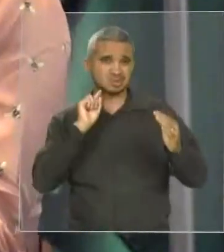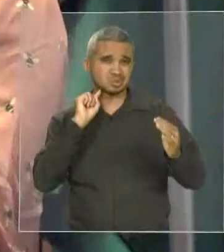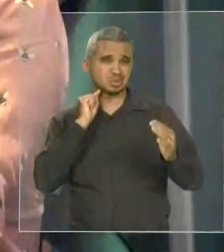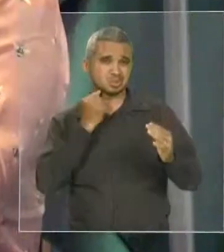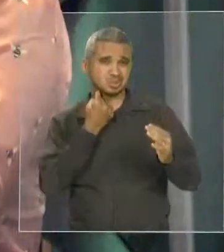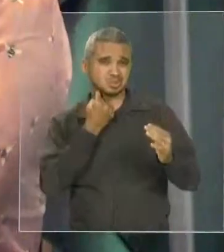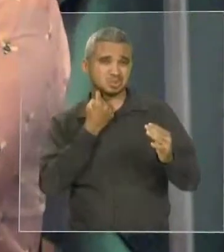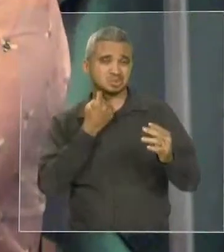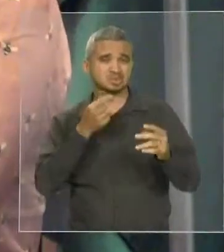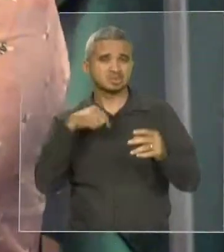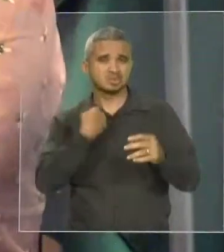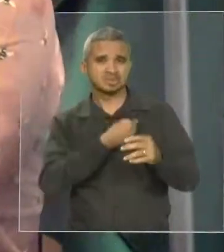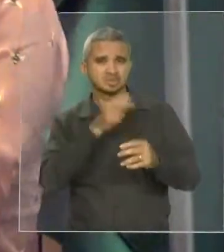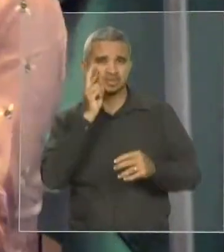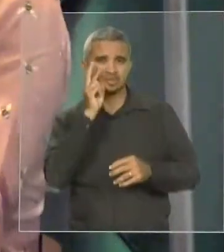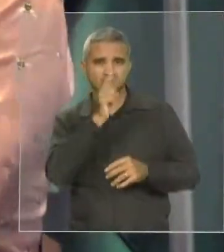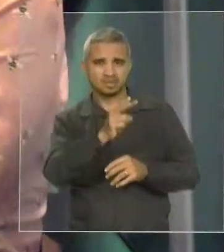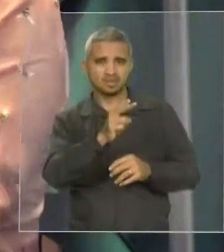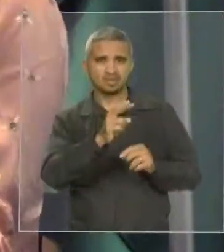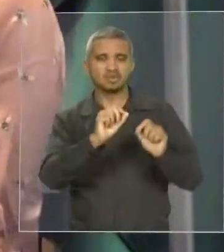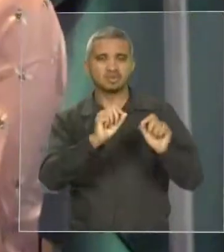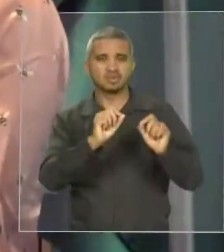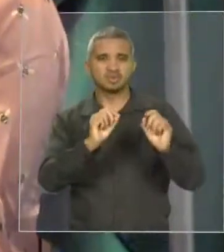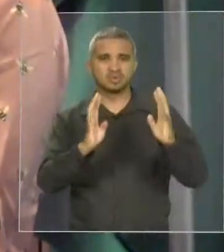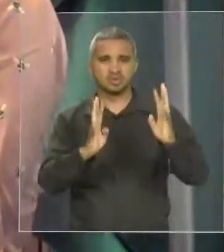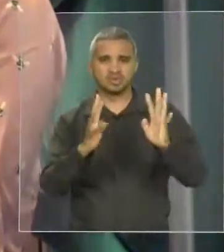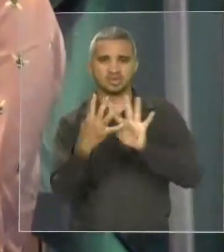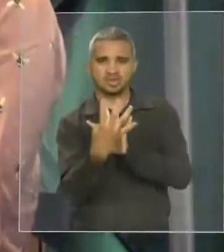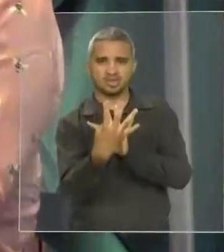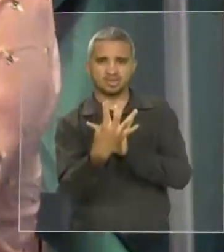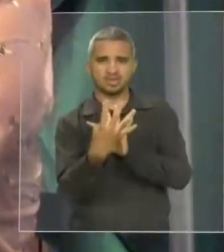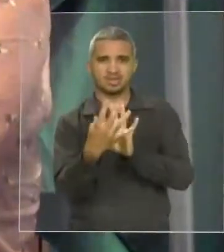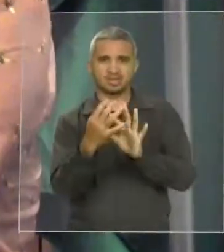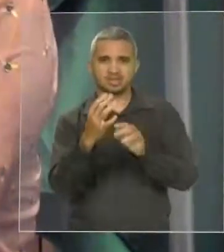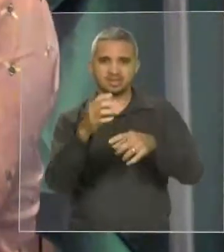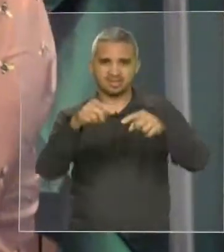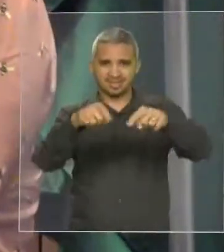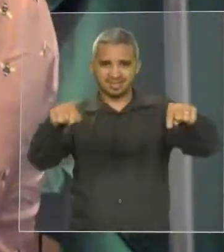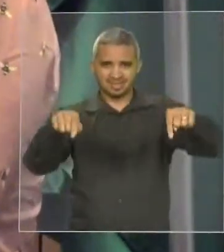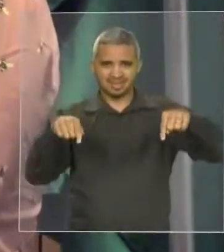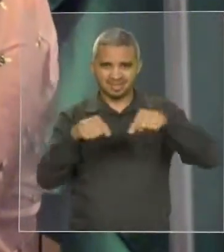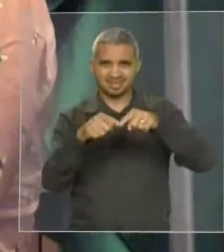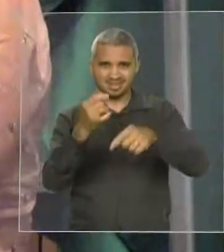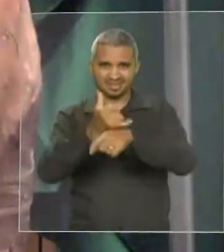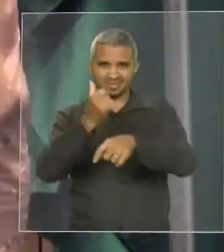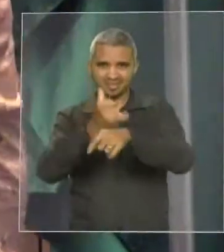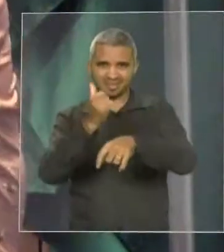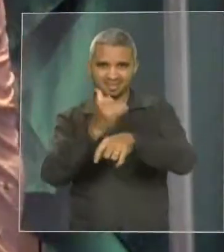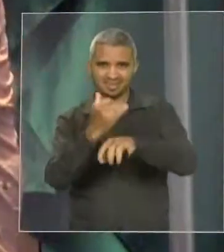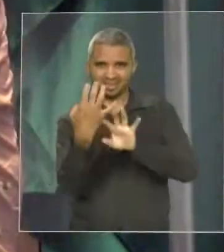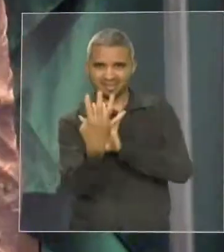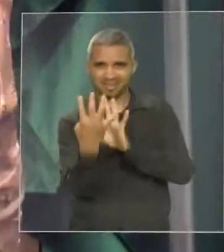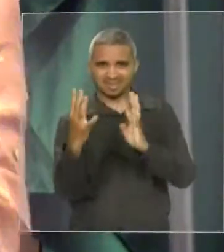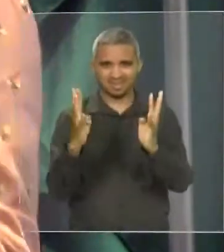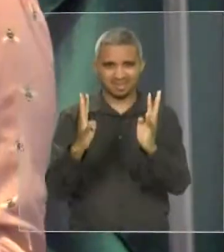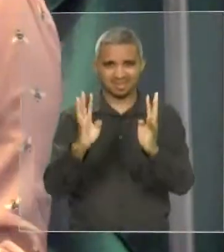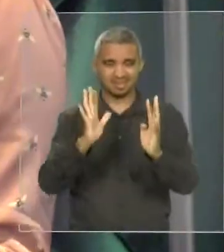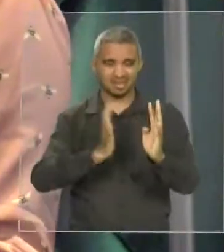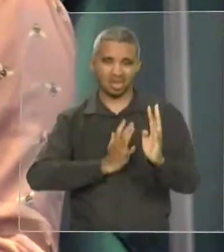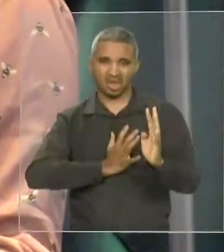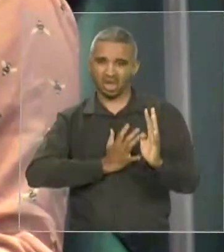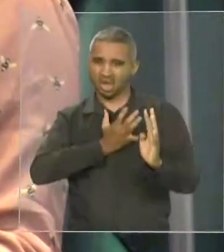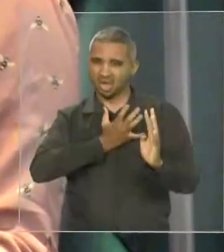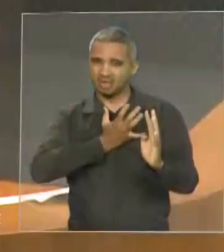jaula já era de terror. Mas o que chamava a atenção era a imundície, deputado